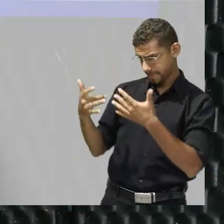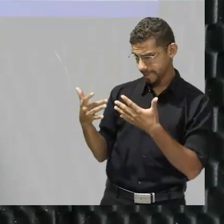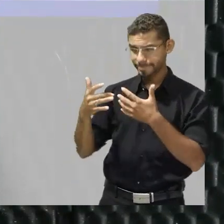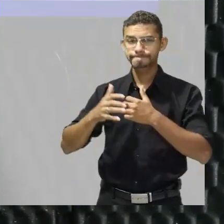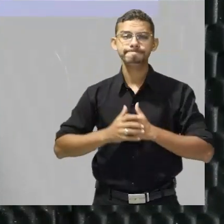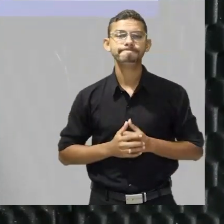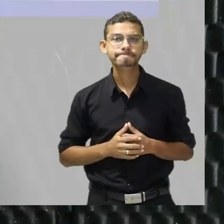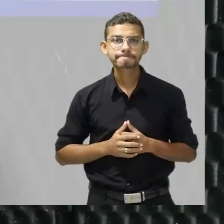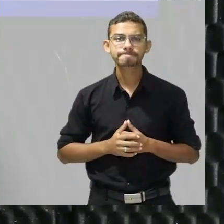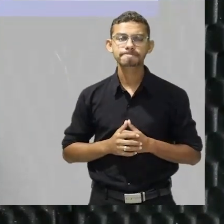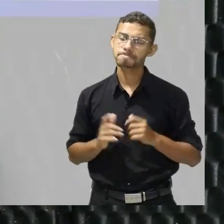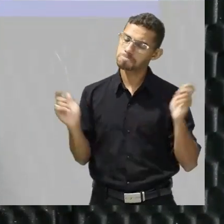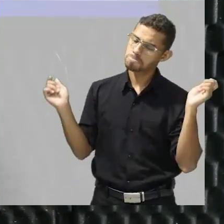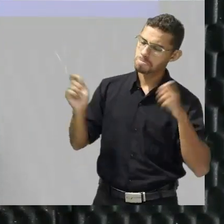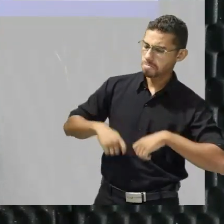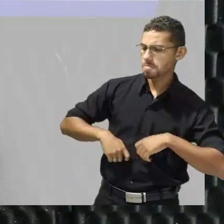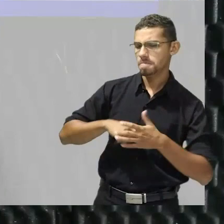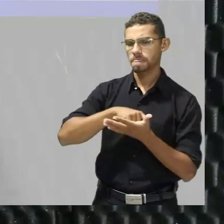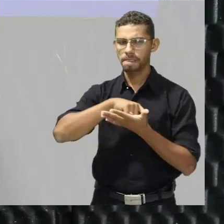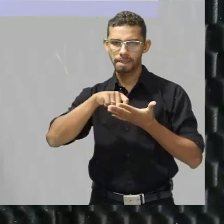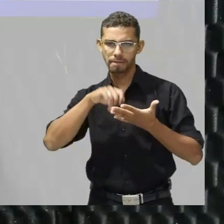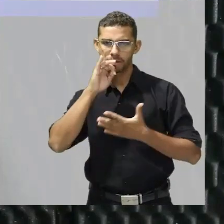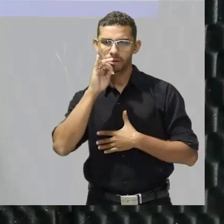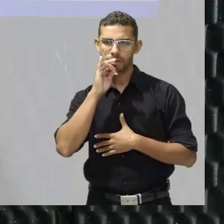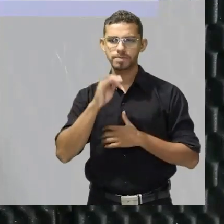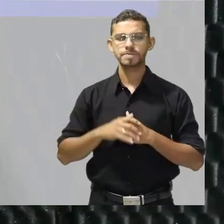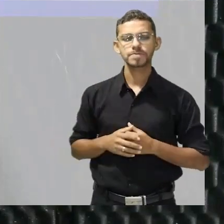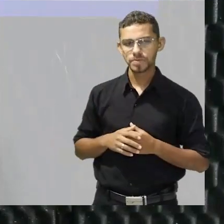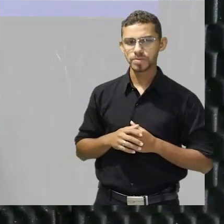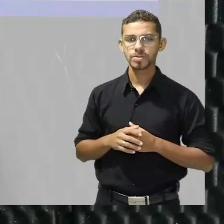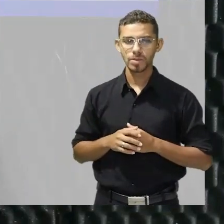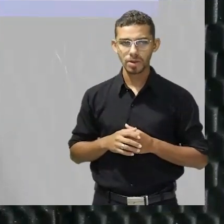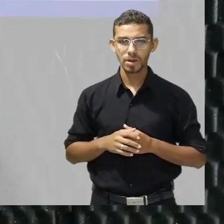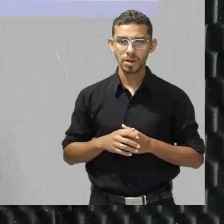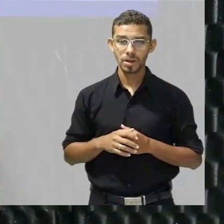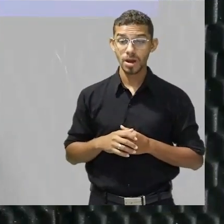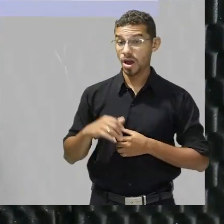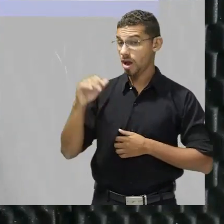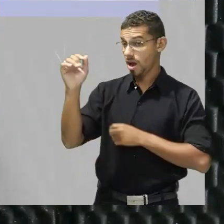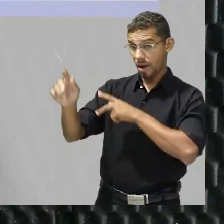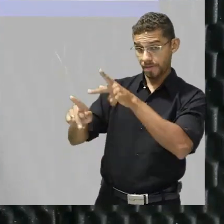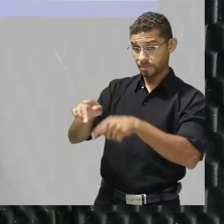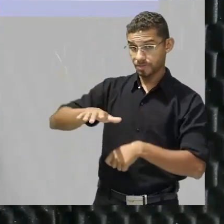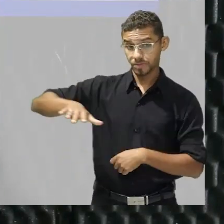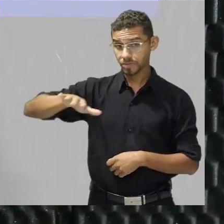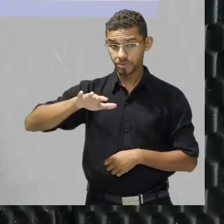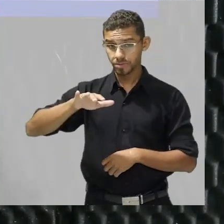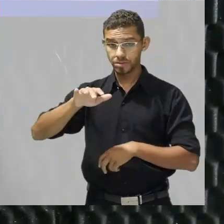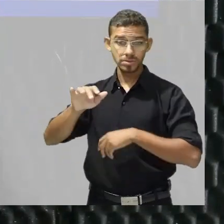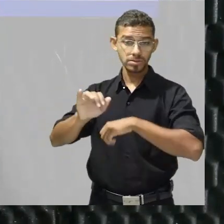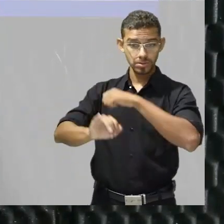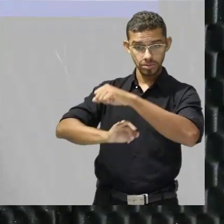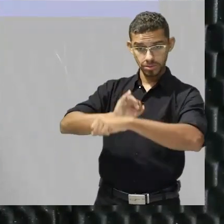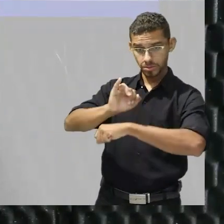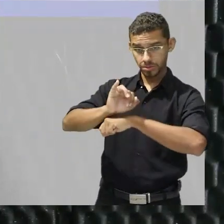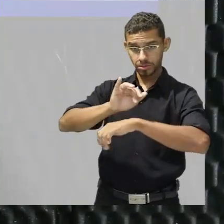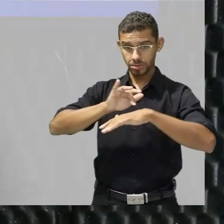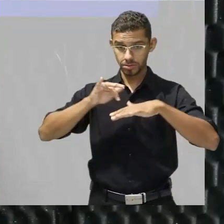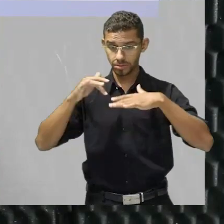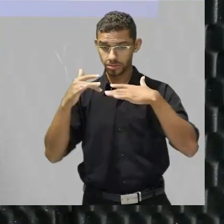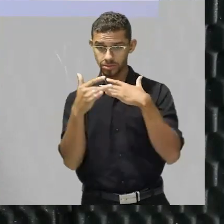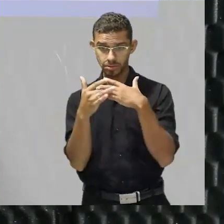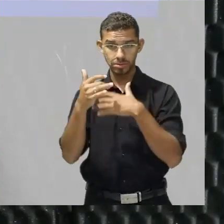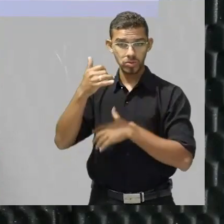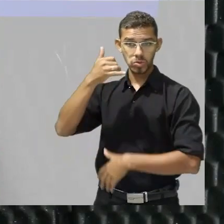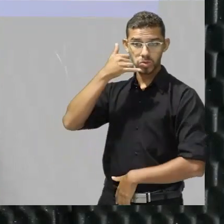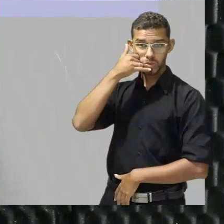você poderia escrever por exemplo que a popularização do acesso à internet por meio